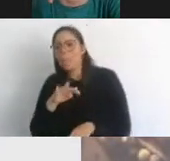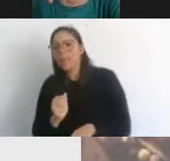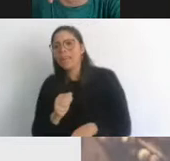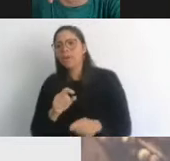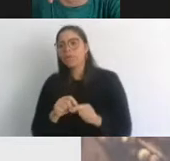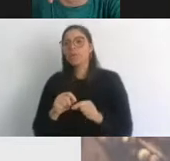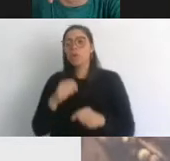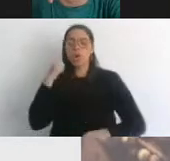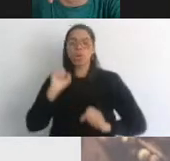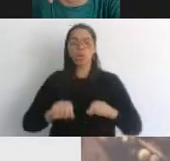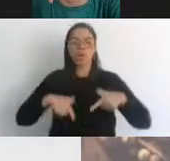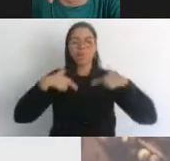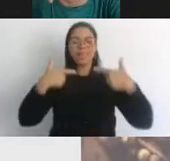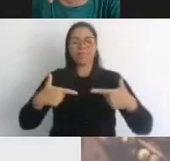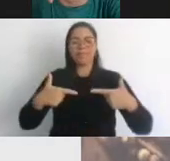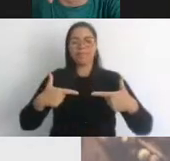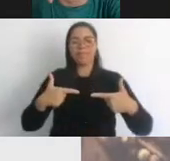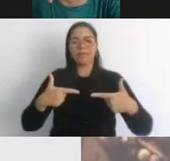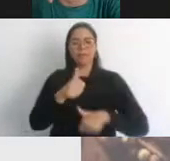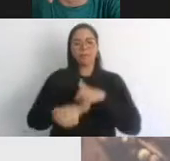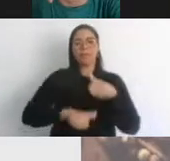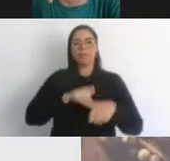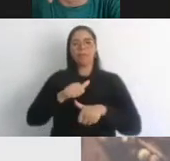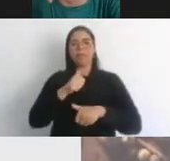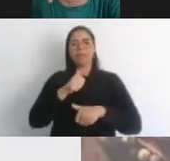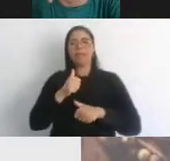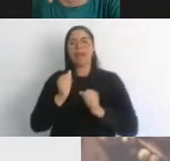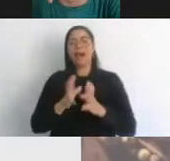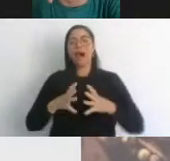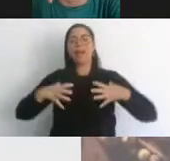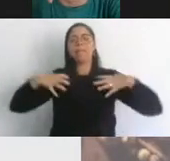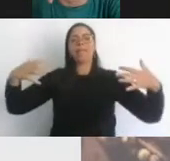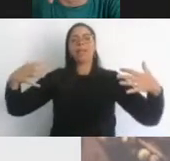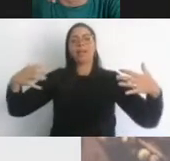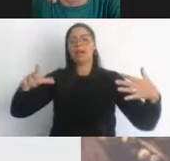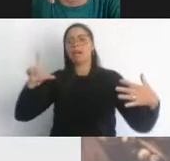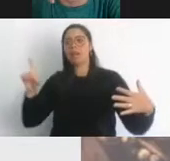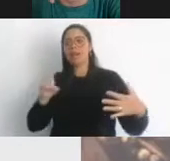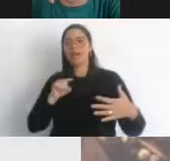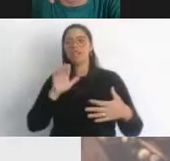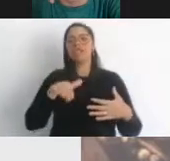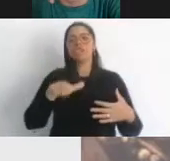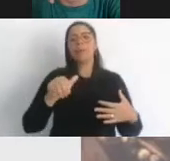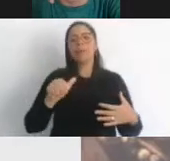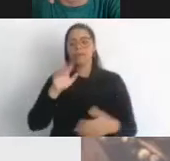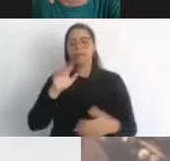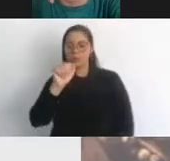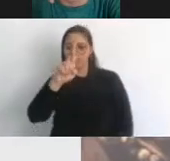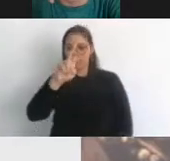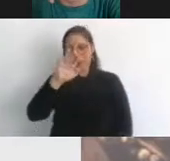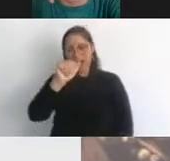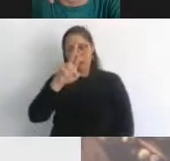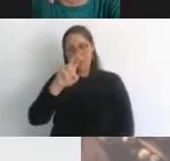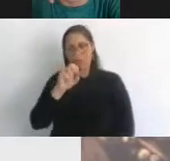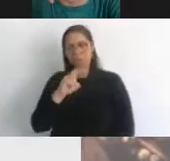para ampliar o seu império romano e chamava Os Bárbaros é de não humanos é a